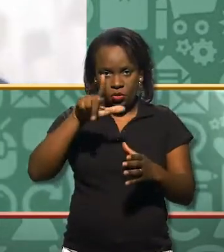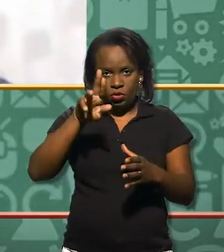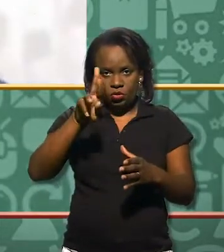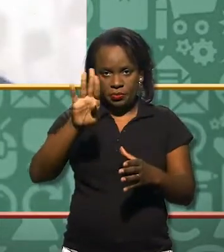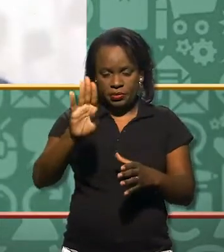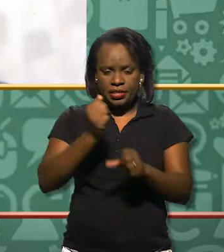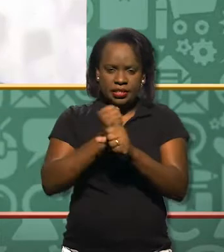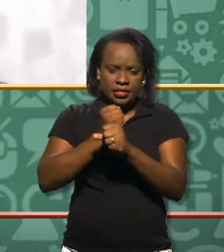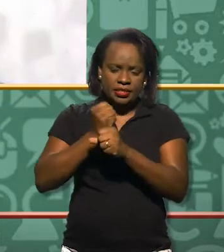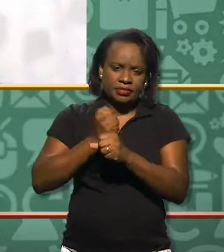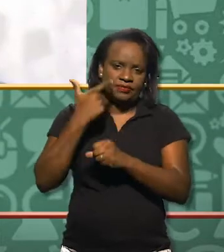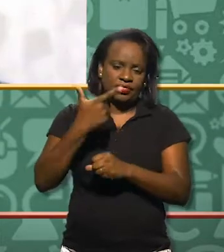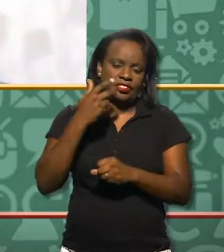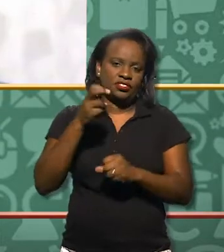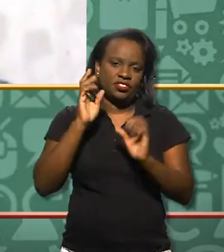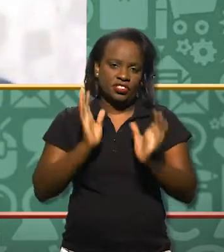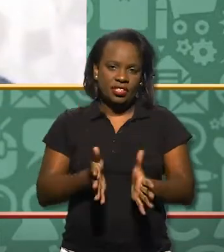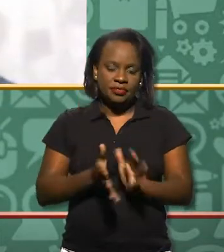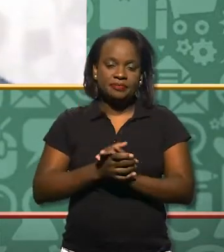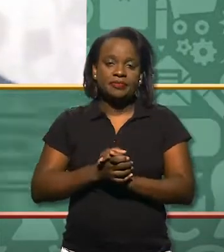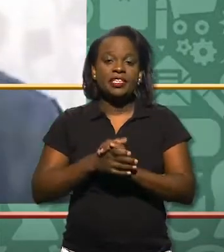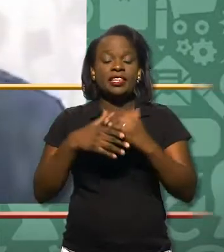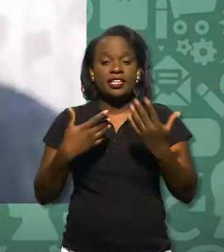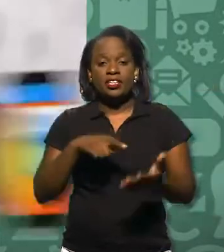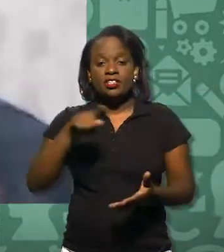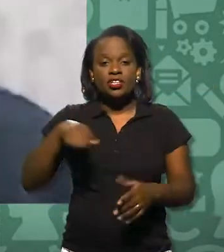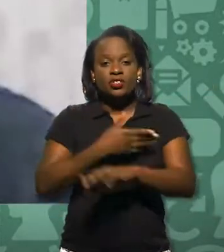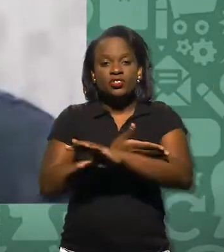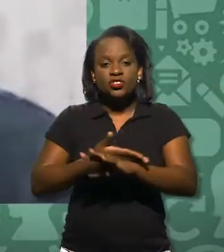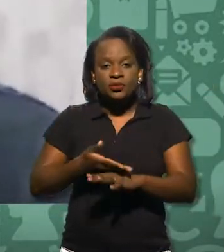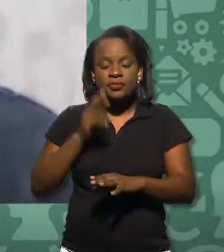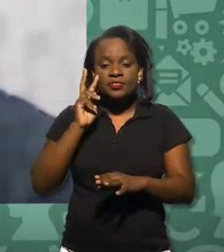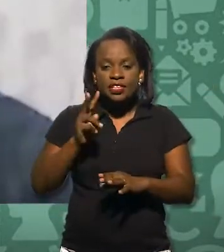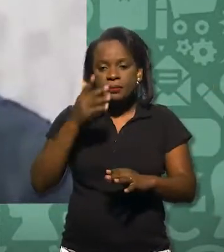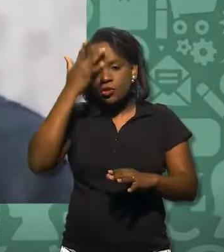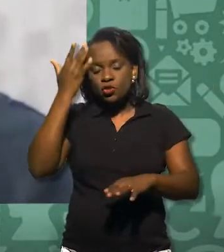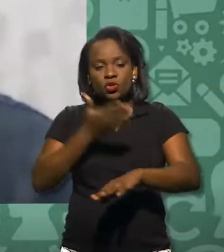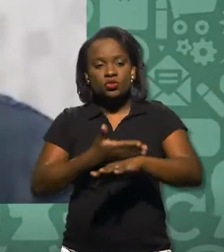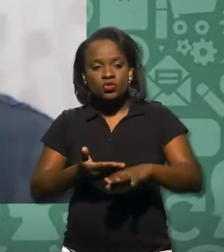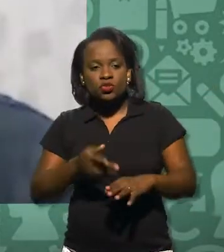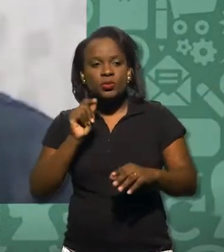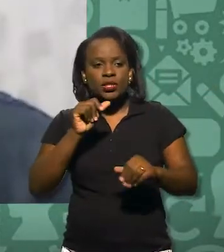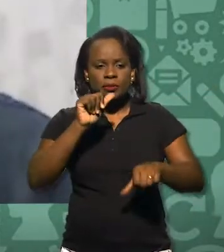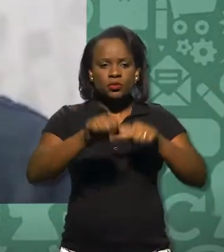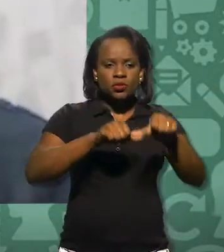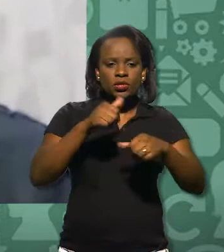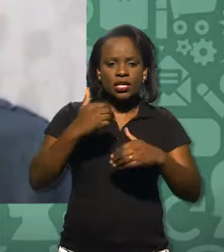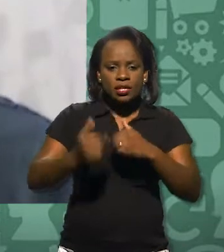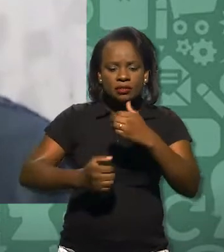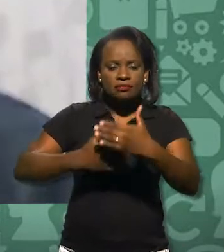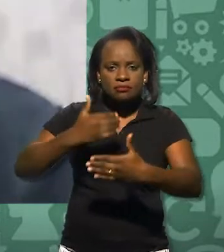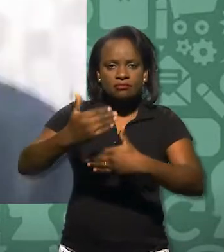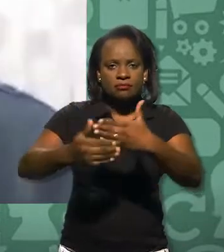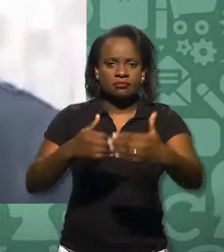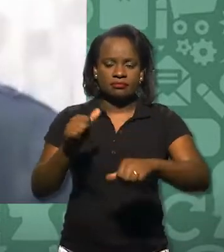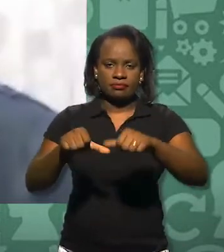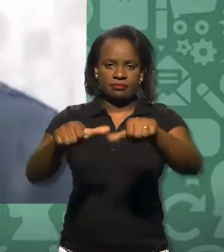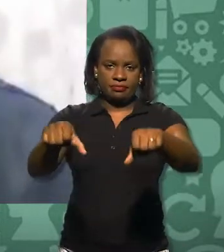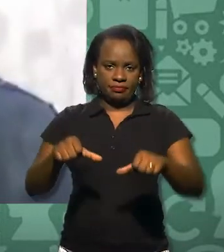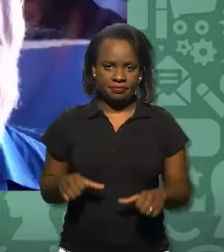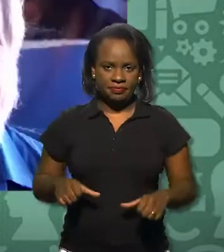há 25 anos. Então, a gente tem essa tendência de consumo, de comportamento modificando ao longo de todo esse